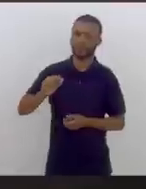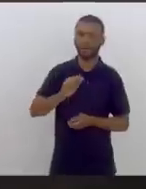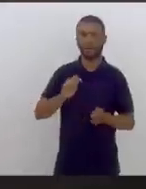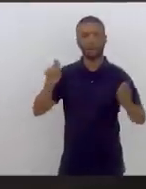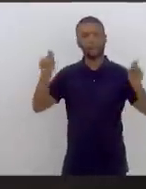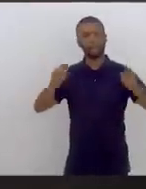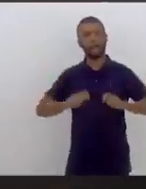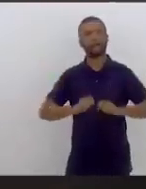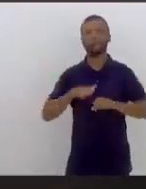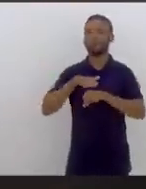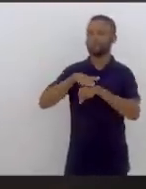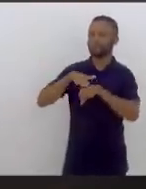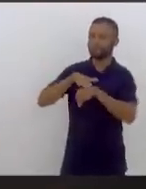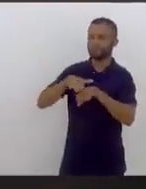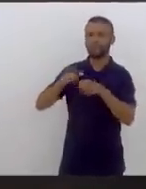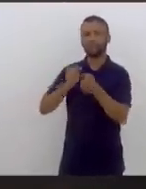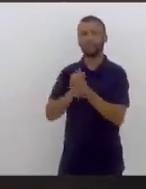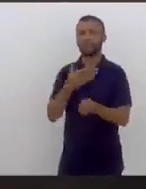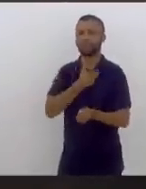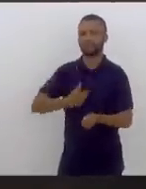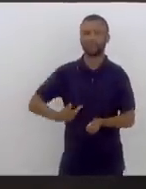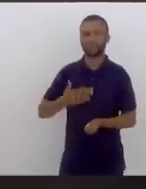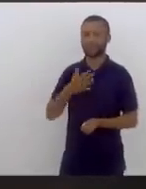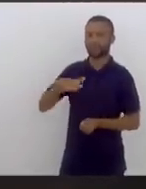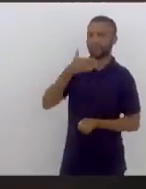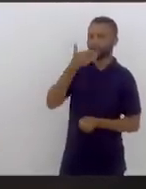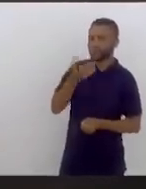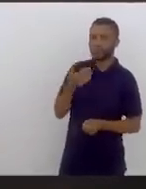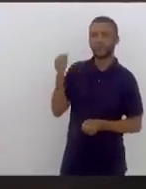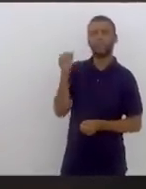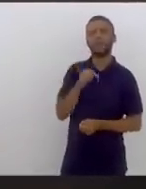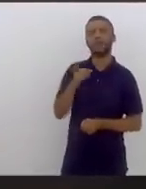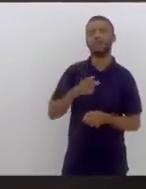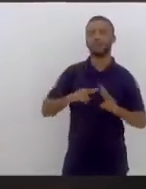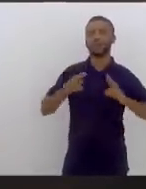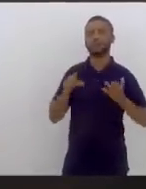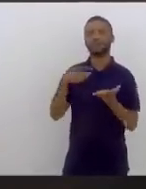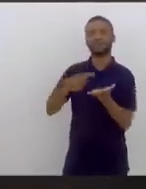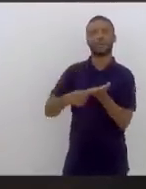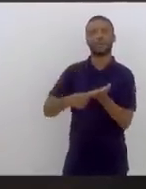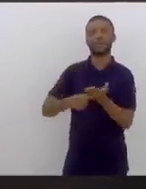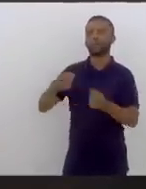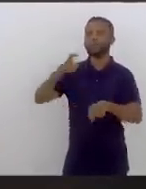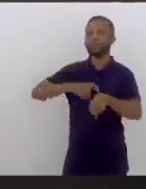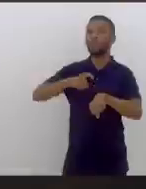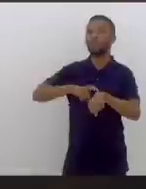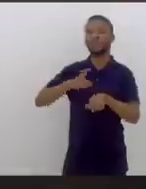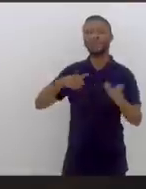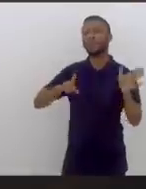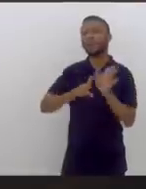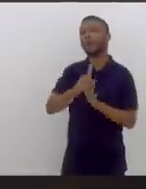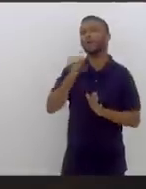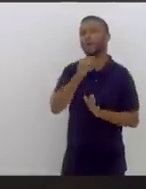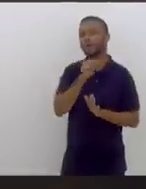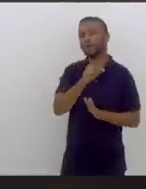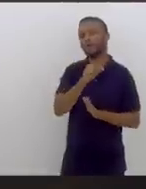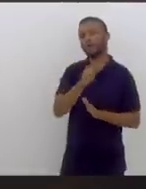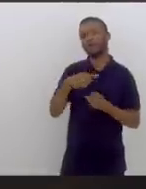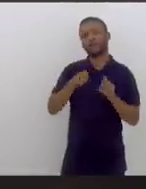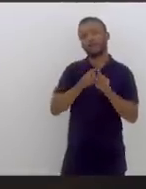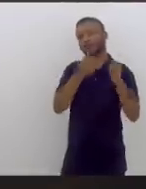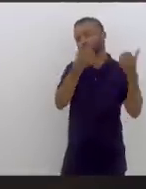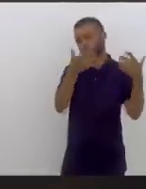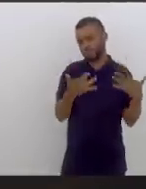convocar conversar com o governador já pedi para ele uma reunião porque no momento que eu perguntei a ele você também até tava